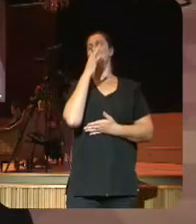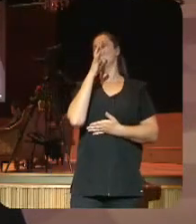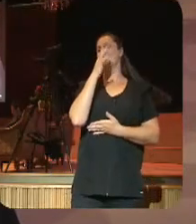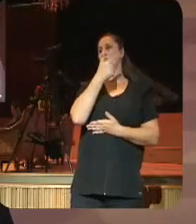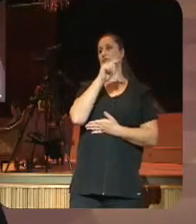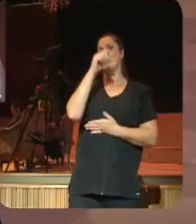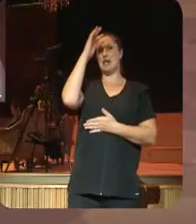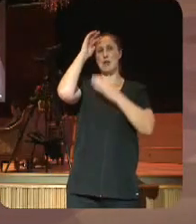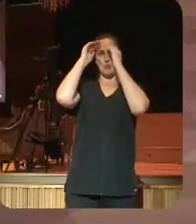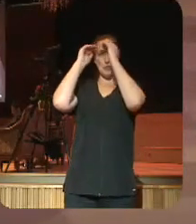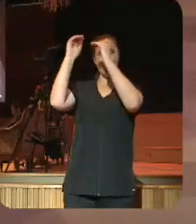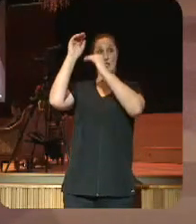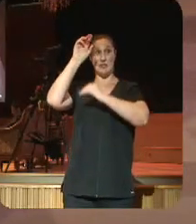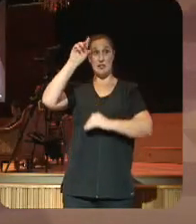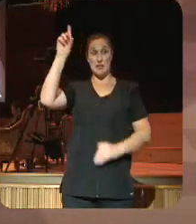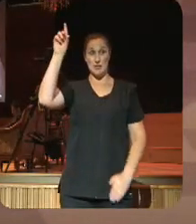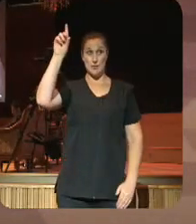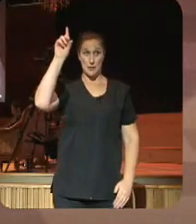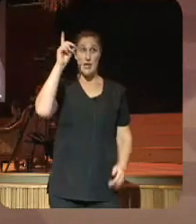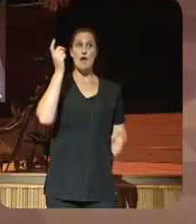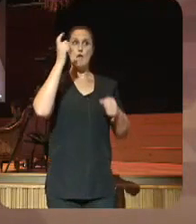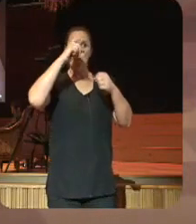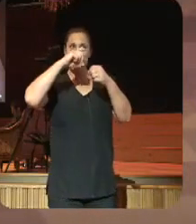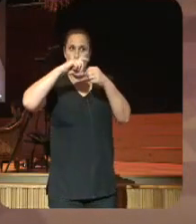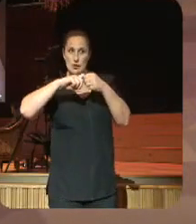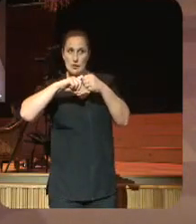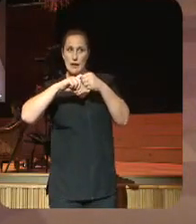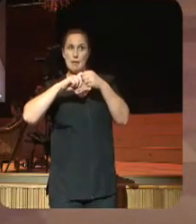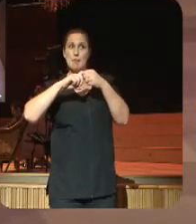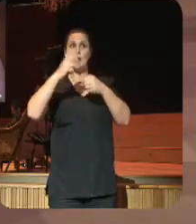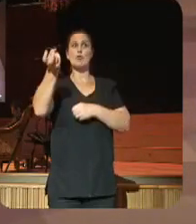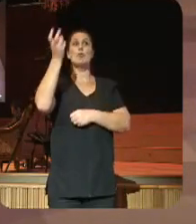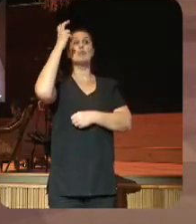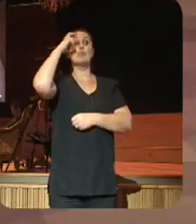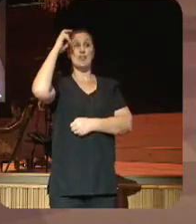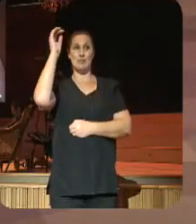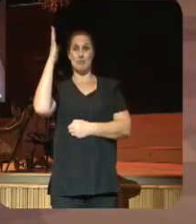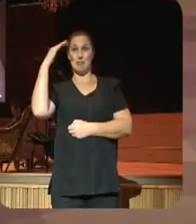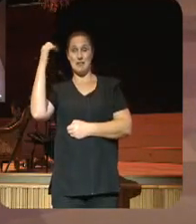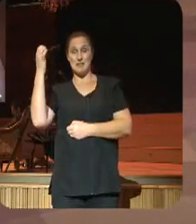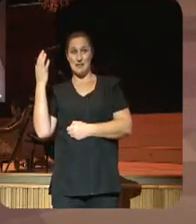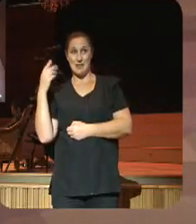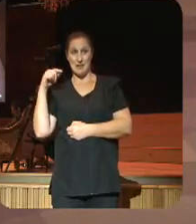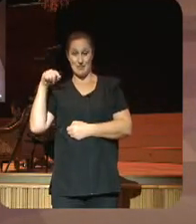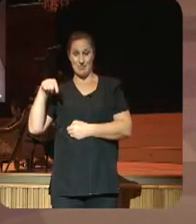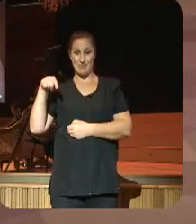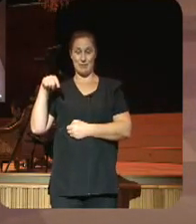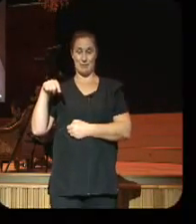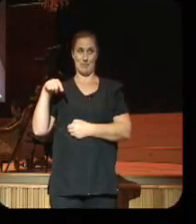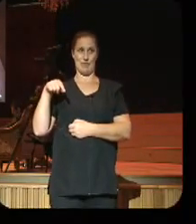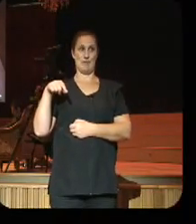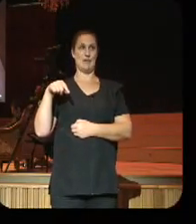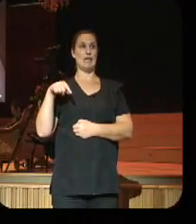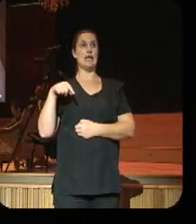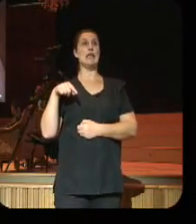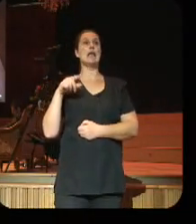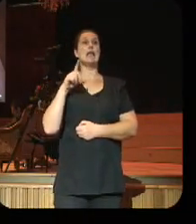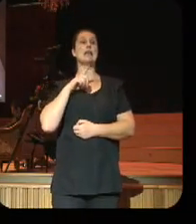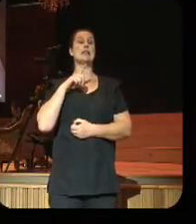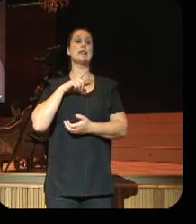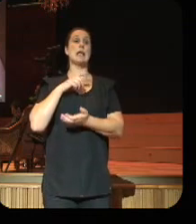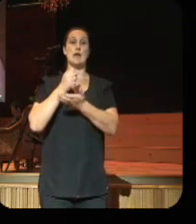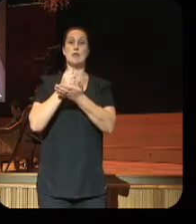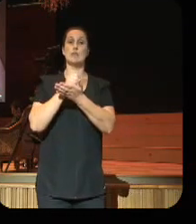cultura brasileira outra vez, tá bom? Tem muitos aspectos que não são controlados nem